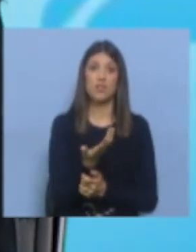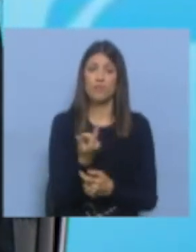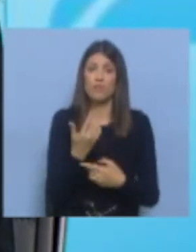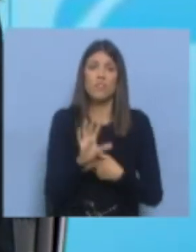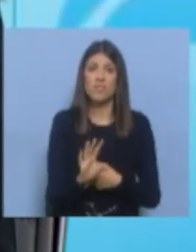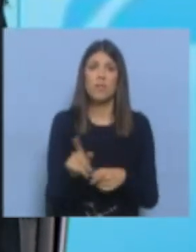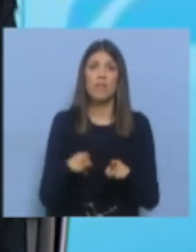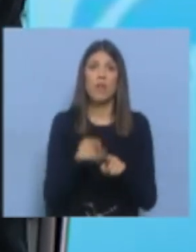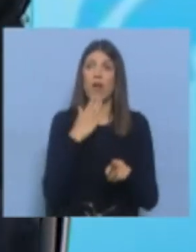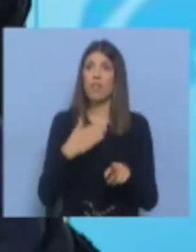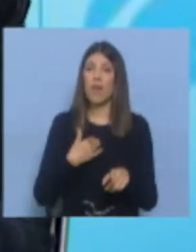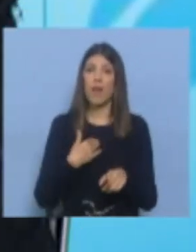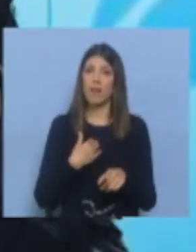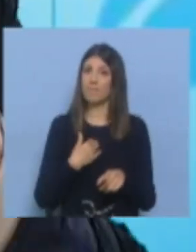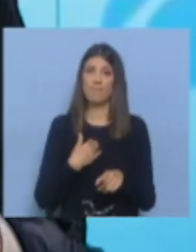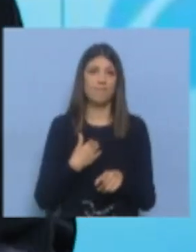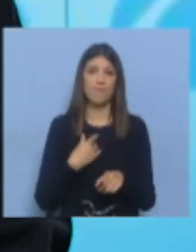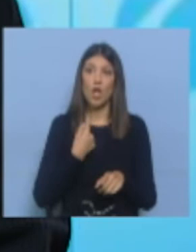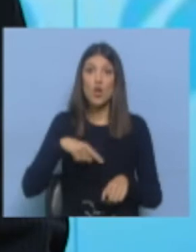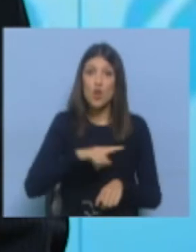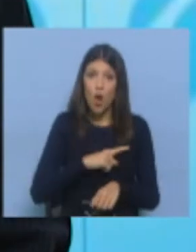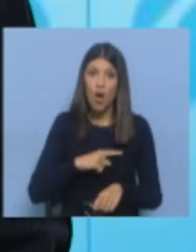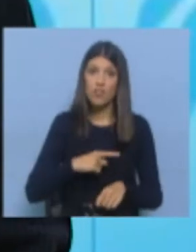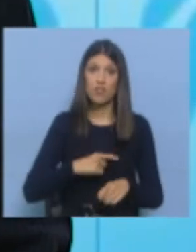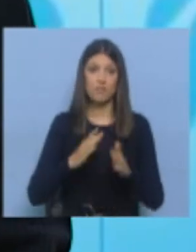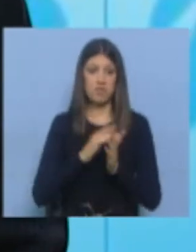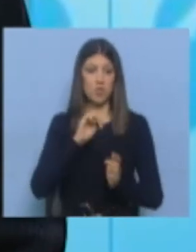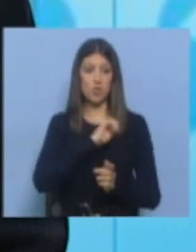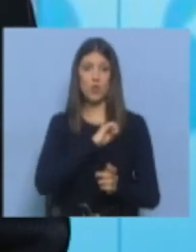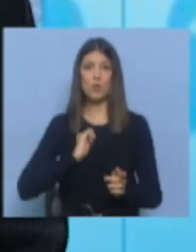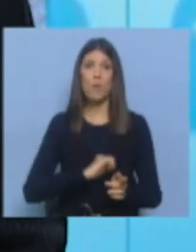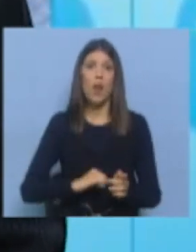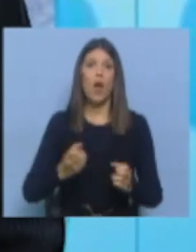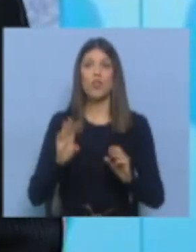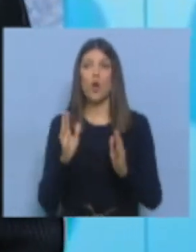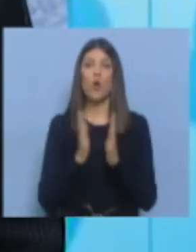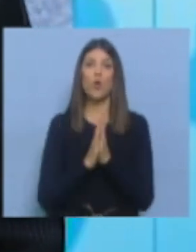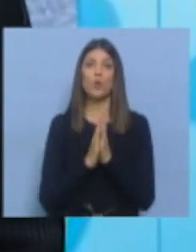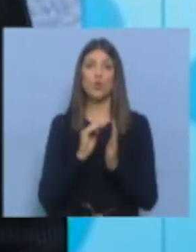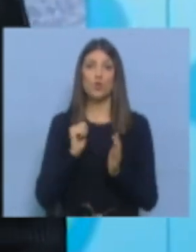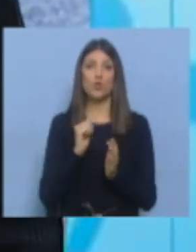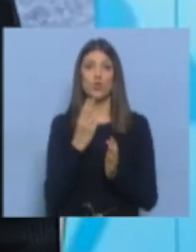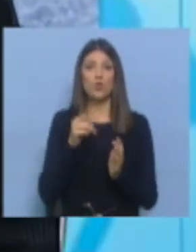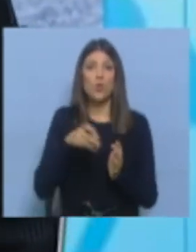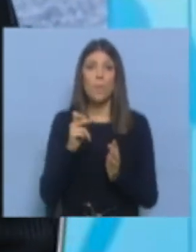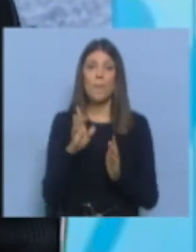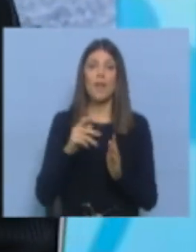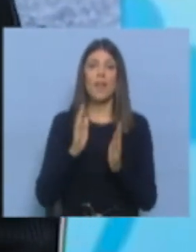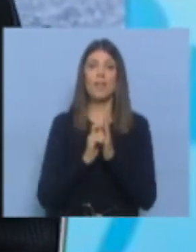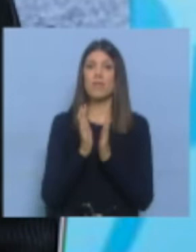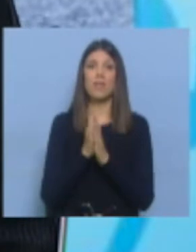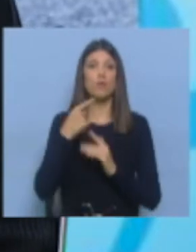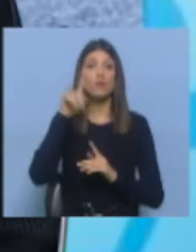estarmos convencidos que éramos de facto uns superdeuses. Mas na ciência também é verdade que as coisas demoram, não é? Demoram